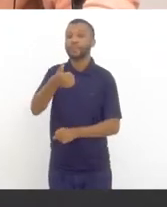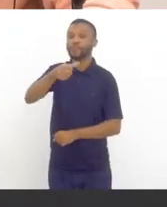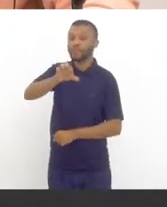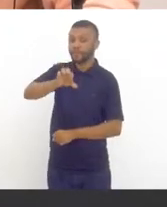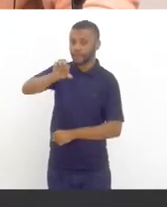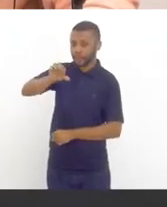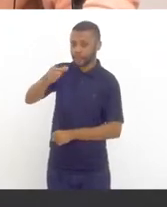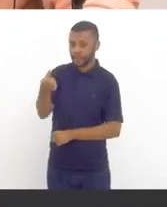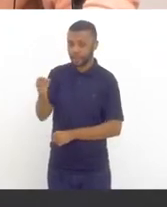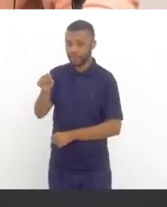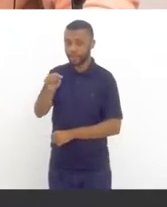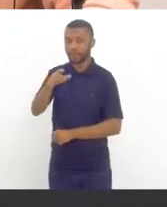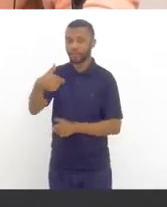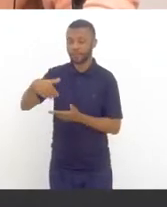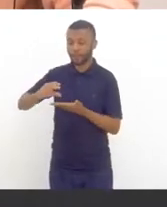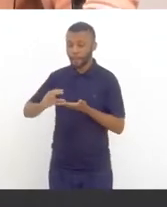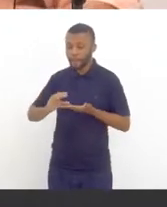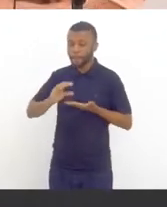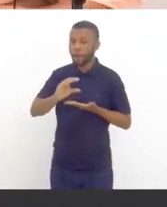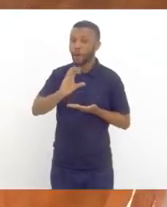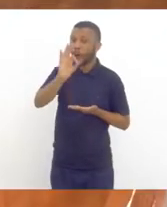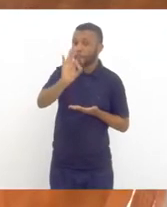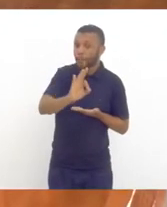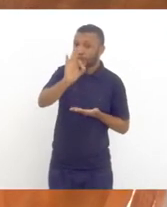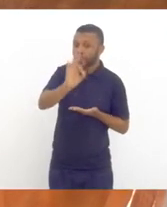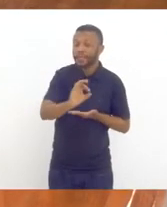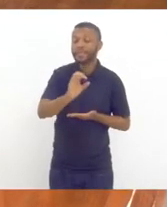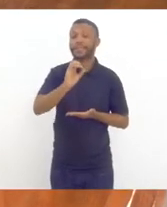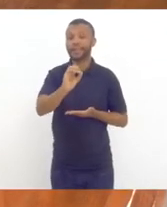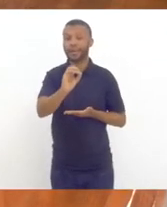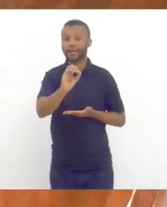Janeiro, que foi o coeficiente zero.